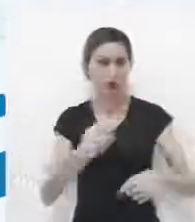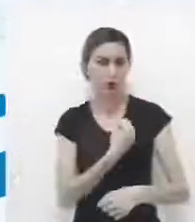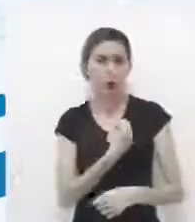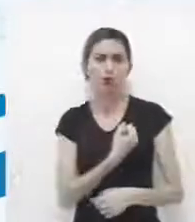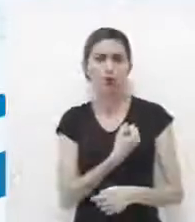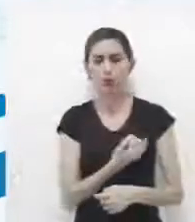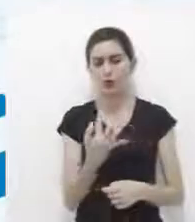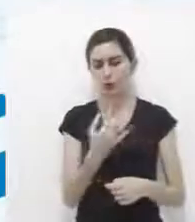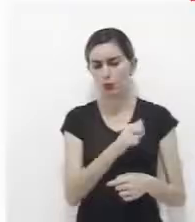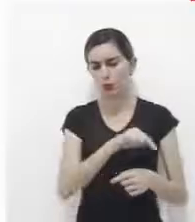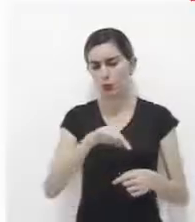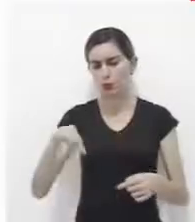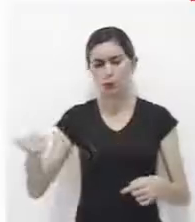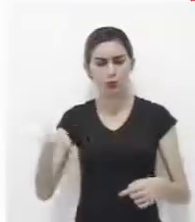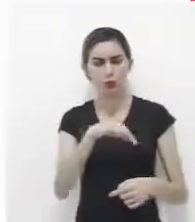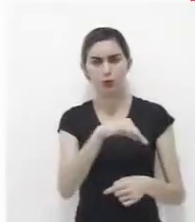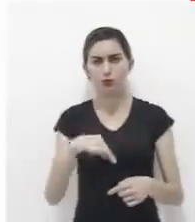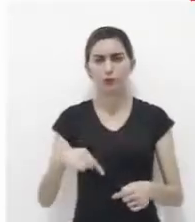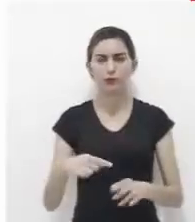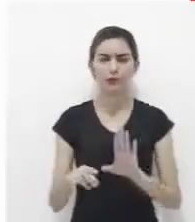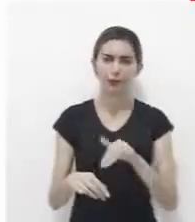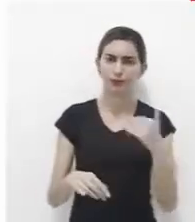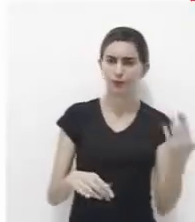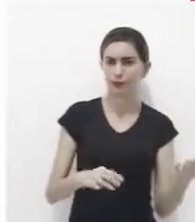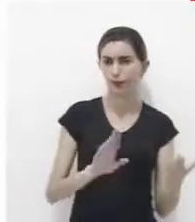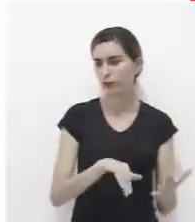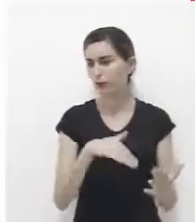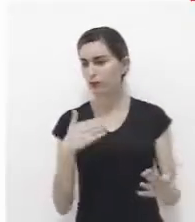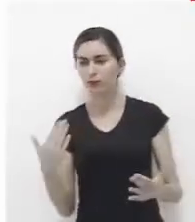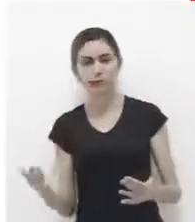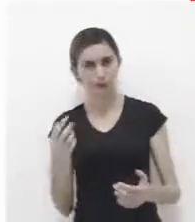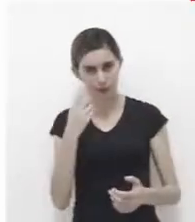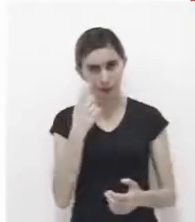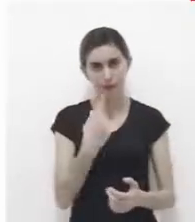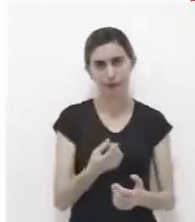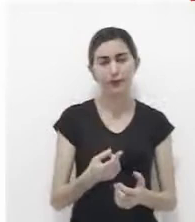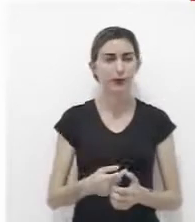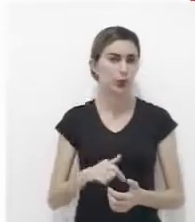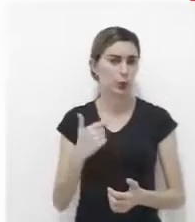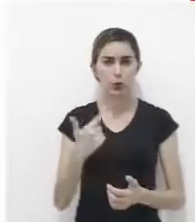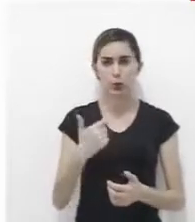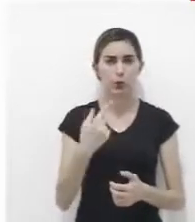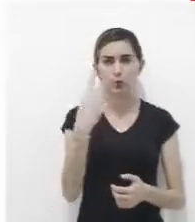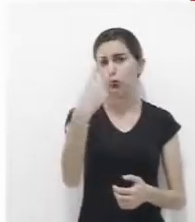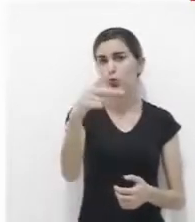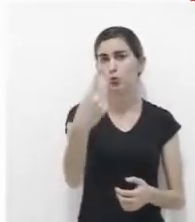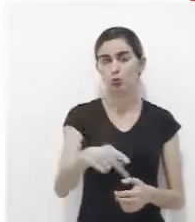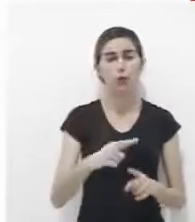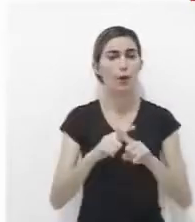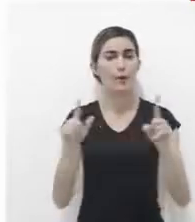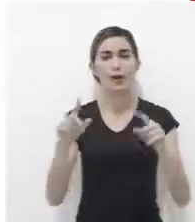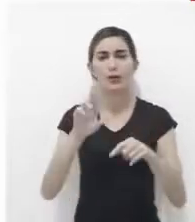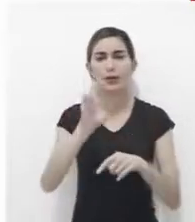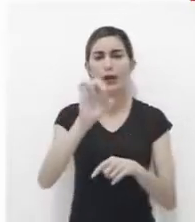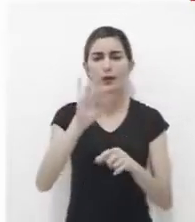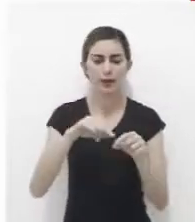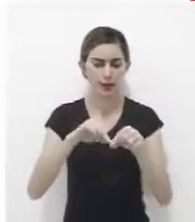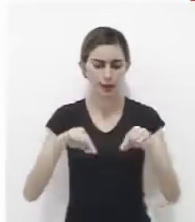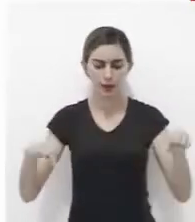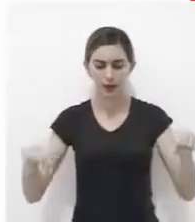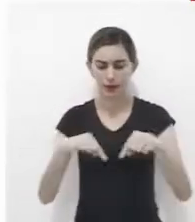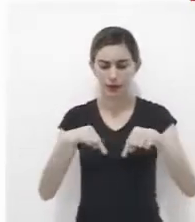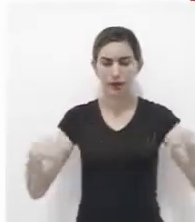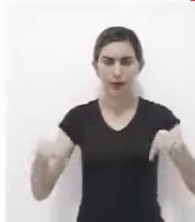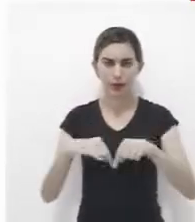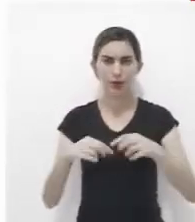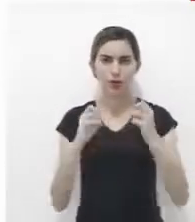saca aí na sua tela. Dá uma olhada. Veja, esquerda e direita. Não sua, mas da